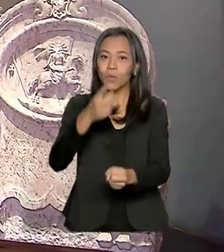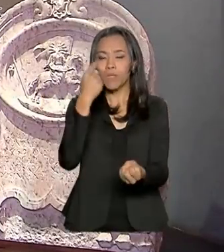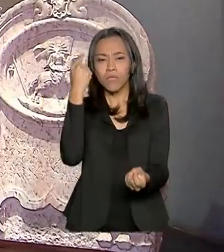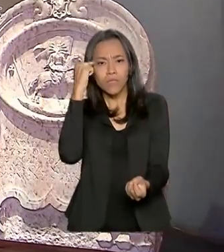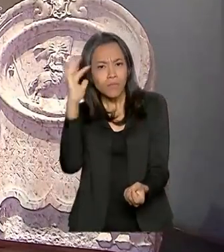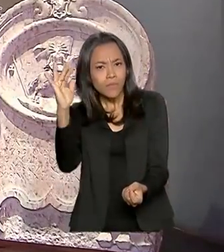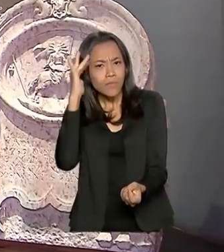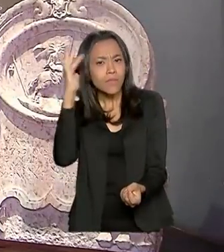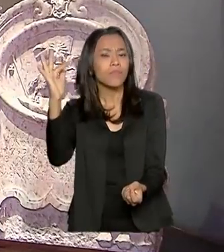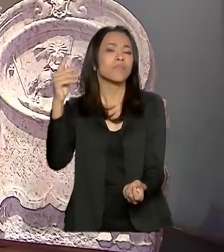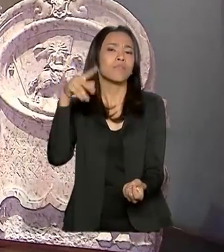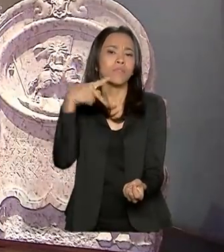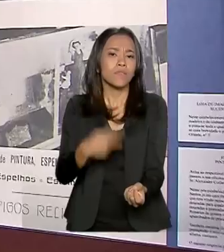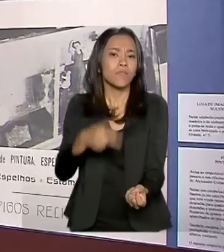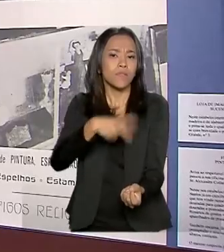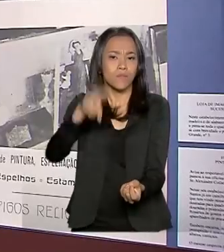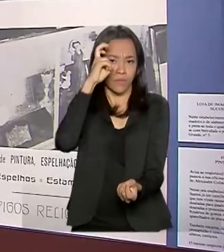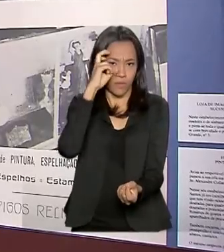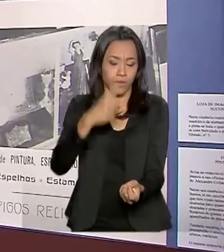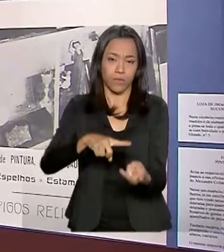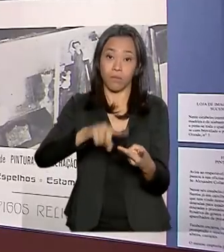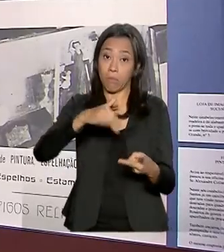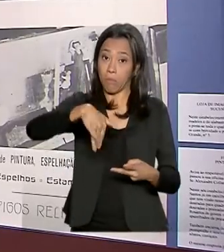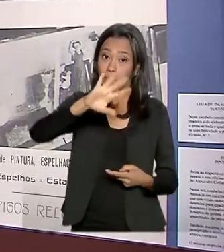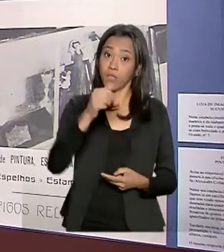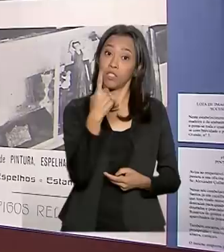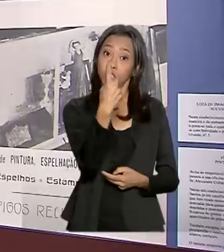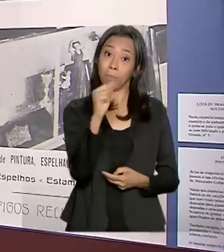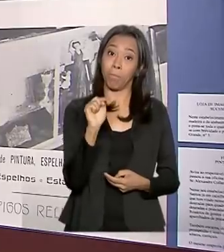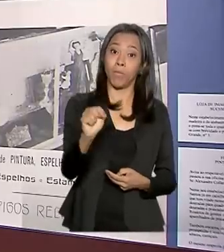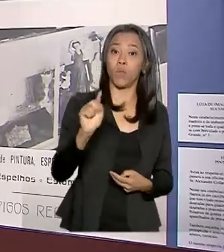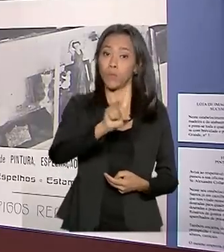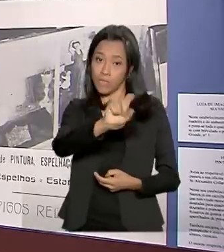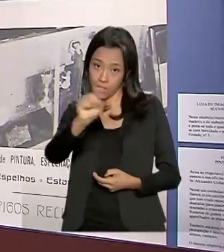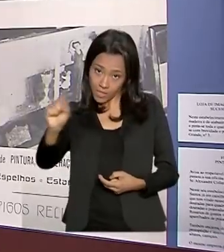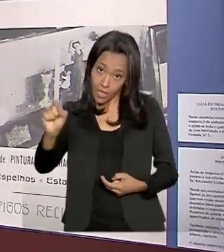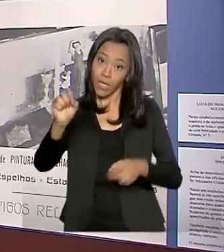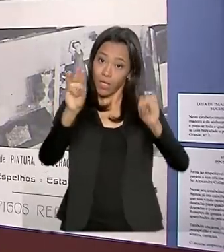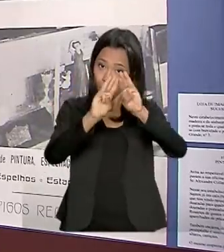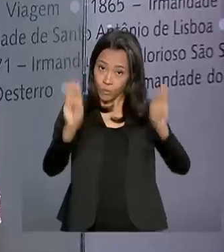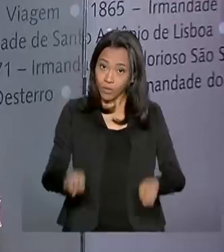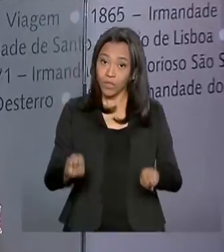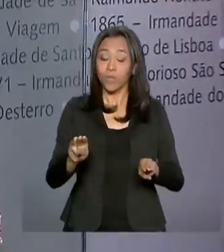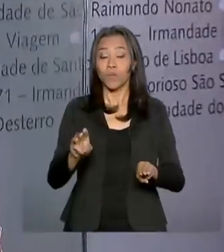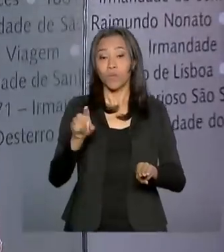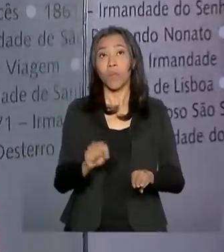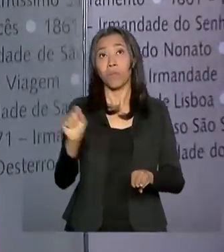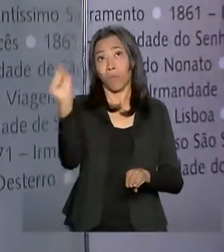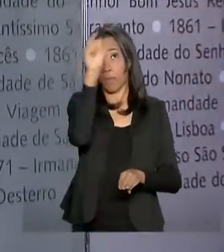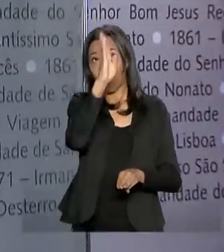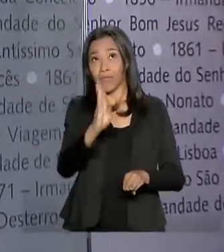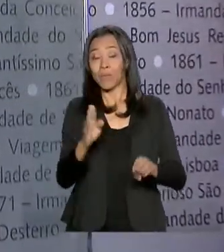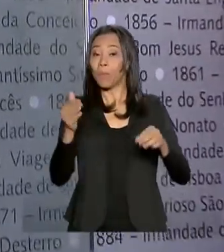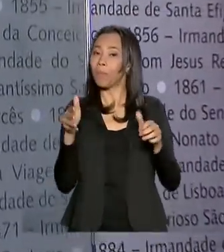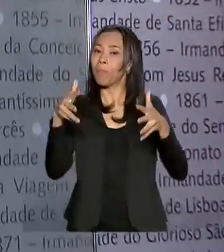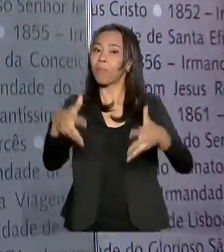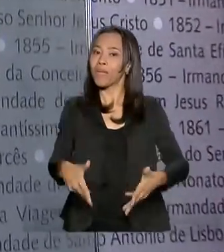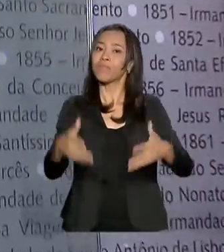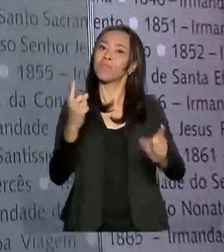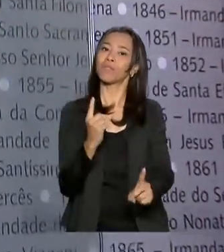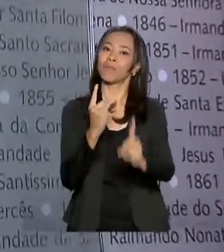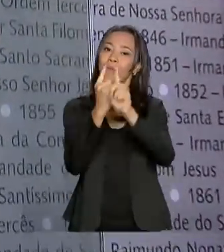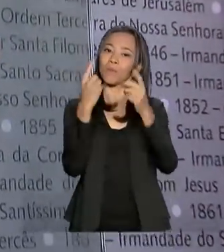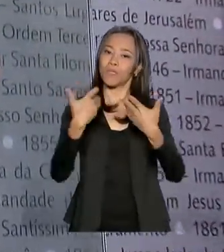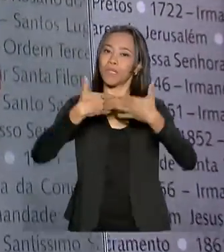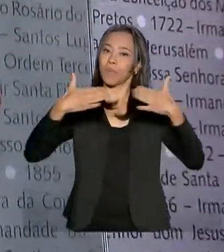pensamentos da nossa cultura. Mais de 1.100 instituições de cultura de todo o país participam do evento, que tem